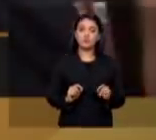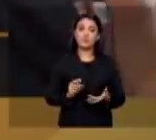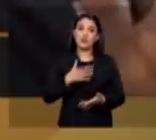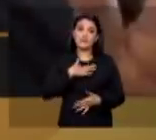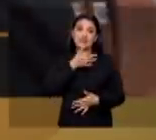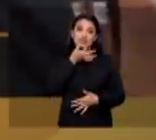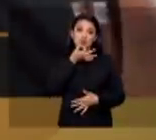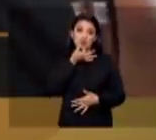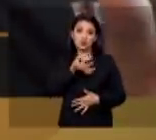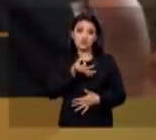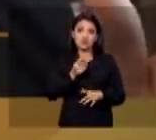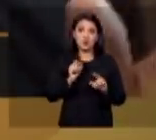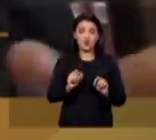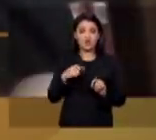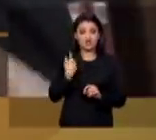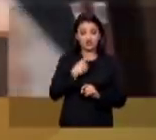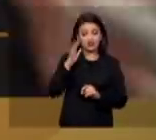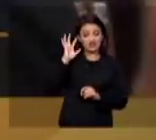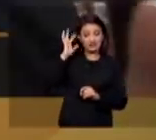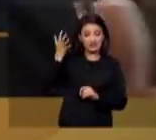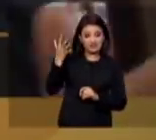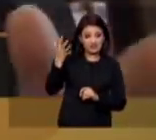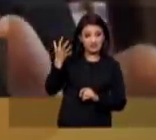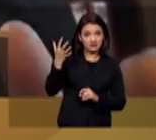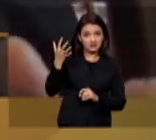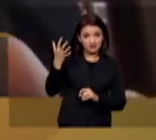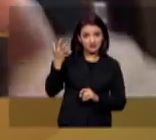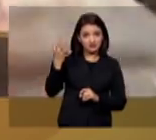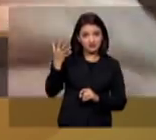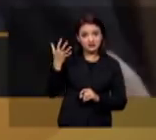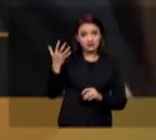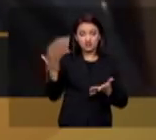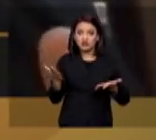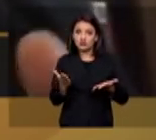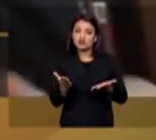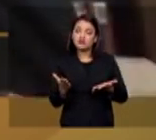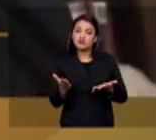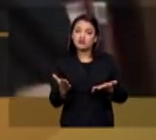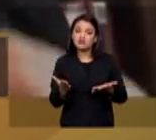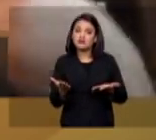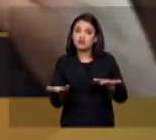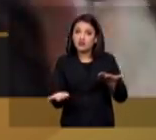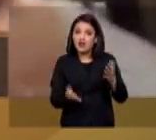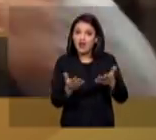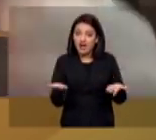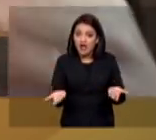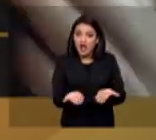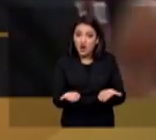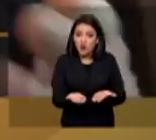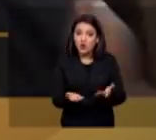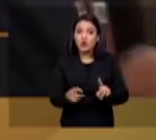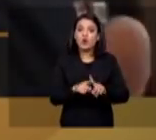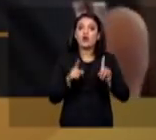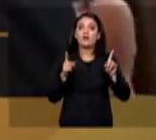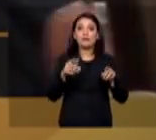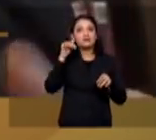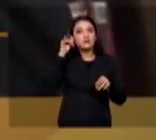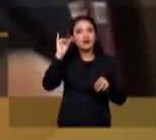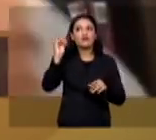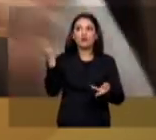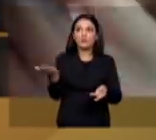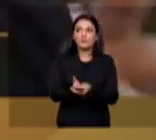pelo menos preliminarmente, para que os processos não fiquem em suspenso, e fazer como temos feito